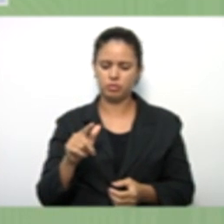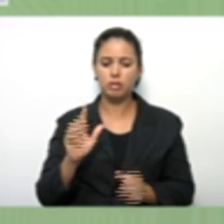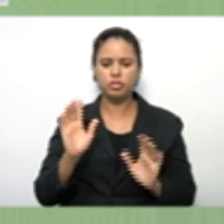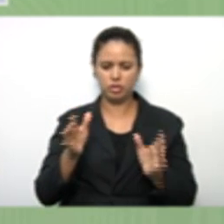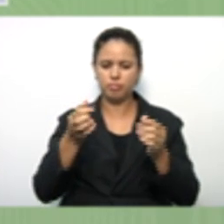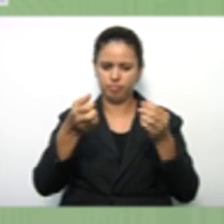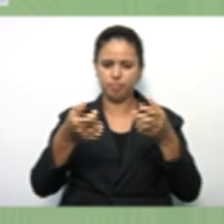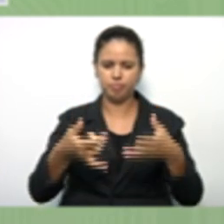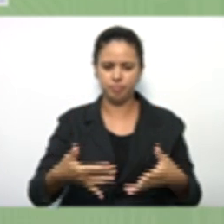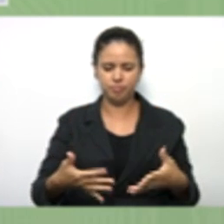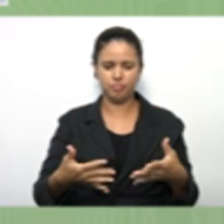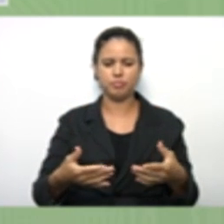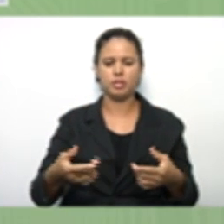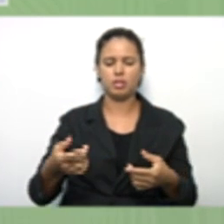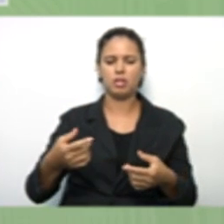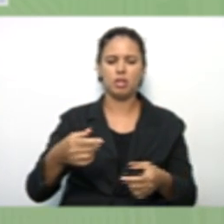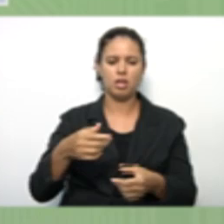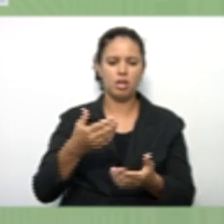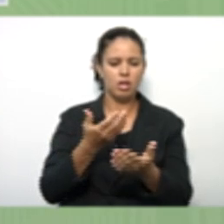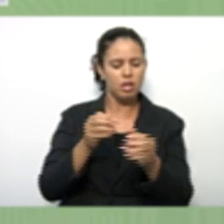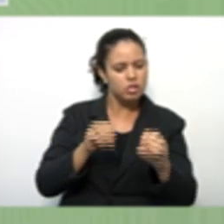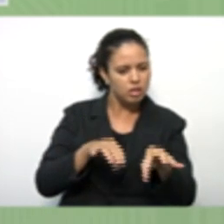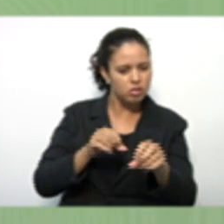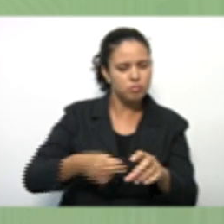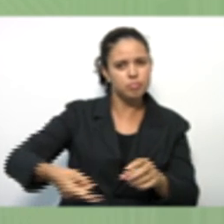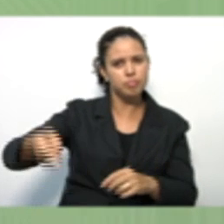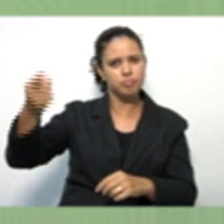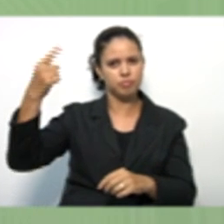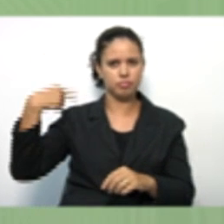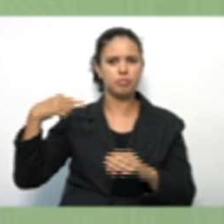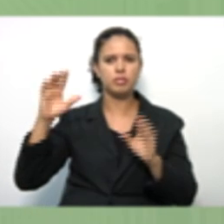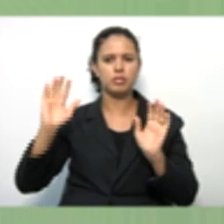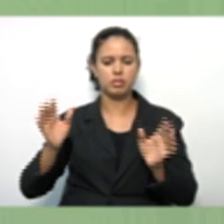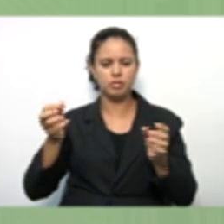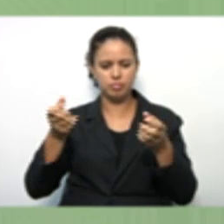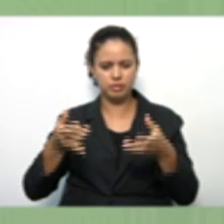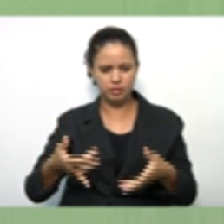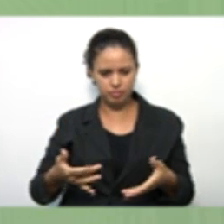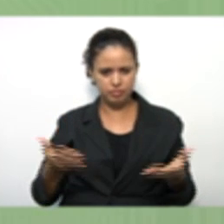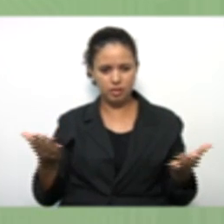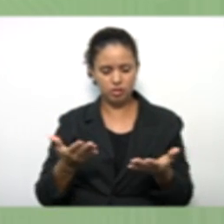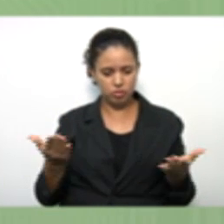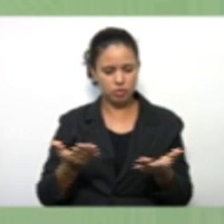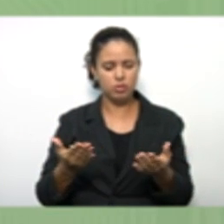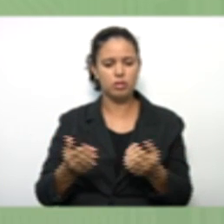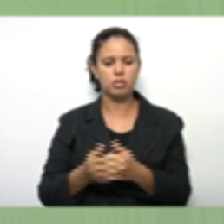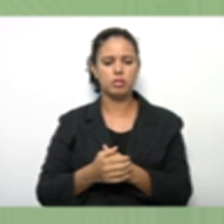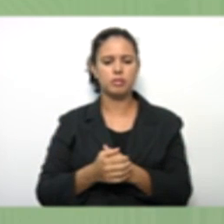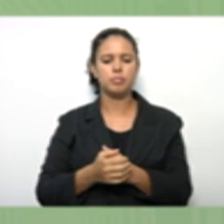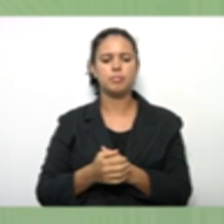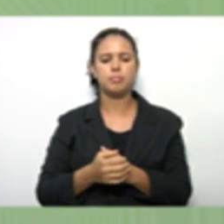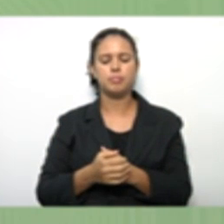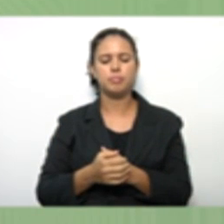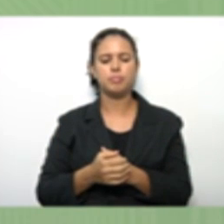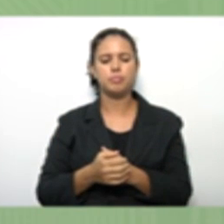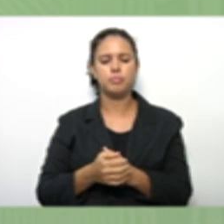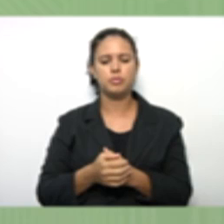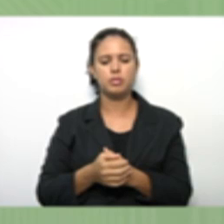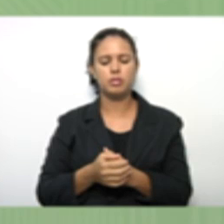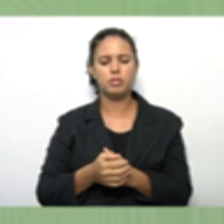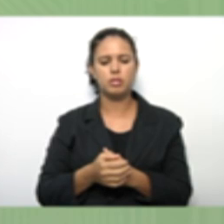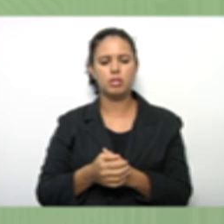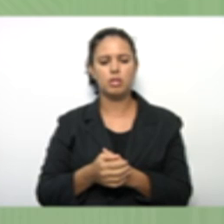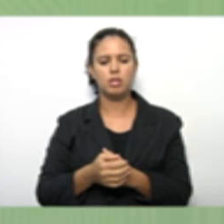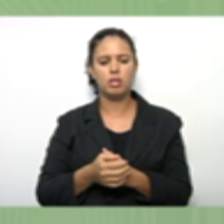aula passada, de bens, direitos e obrigações. Agora, nós temos situações